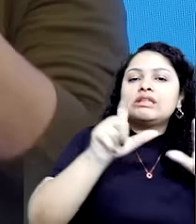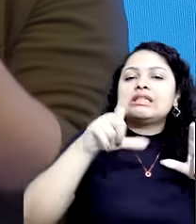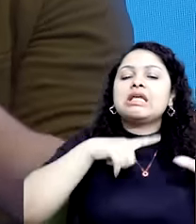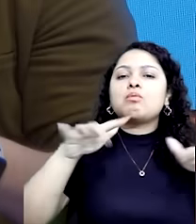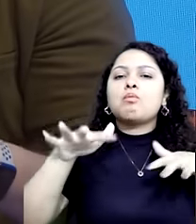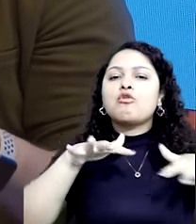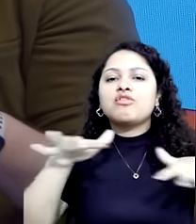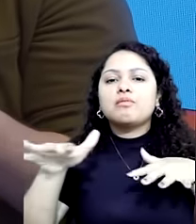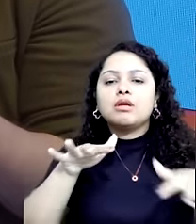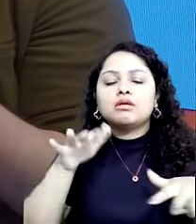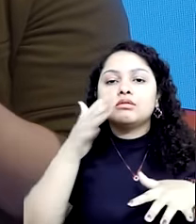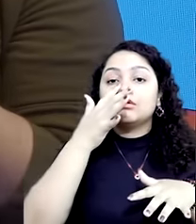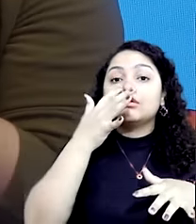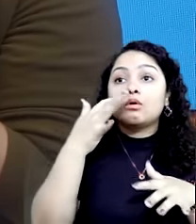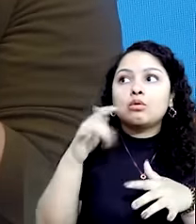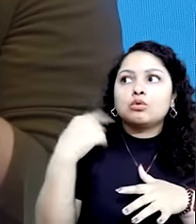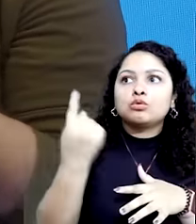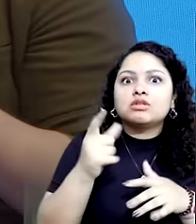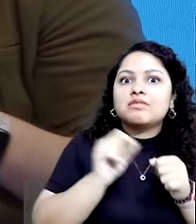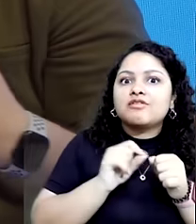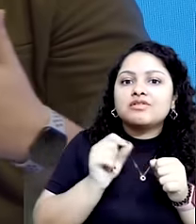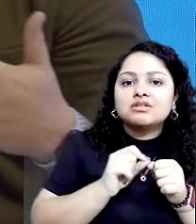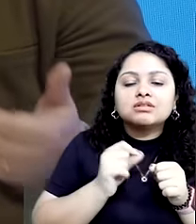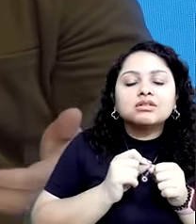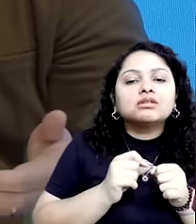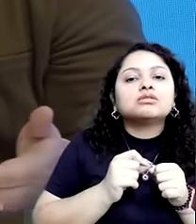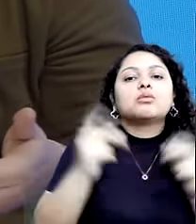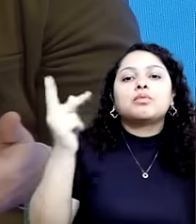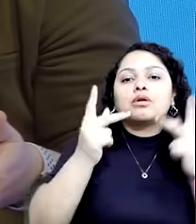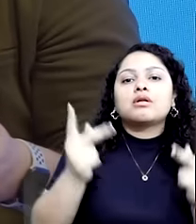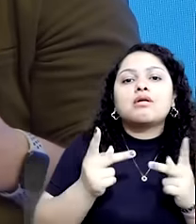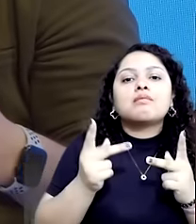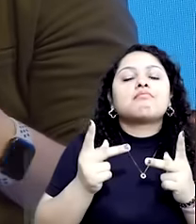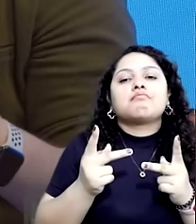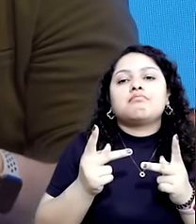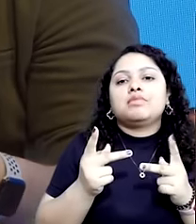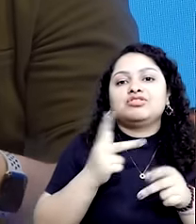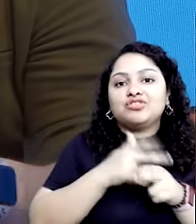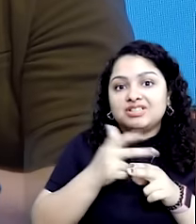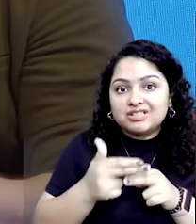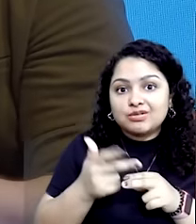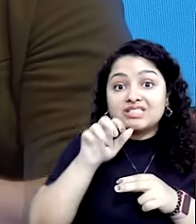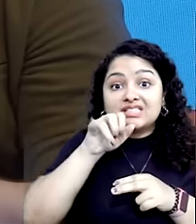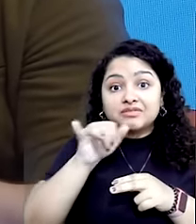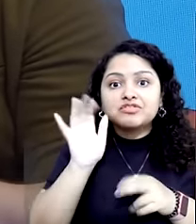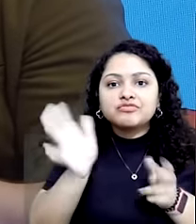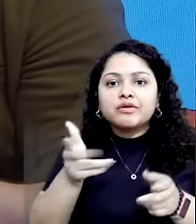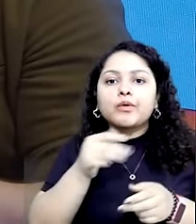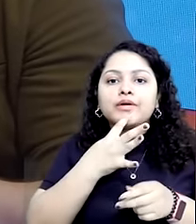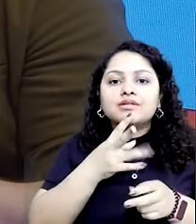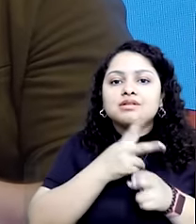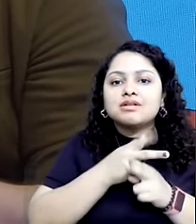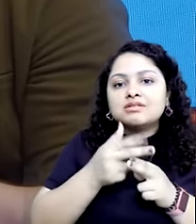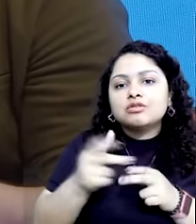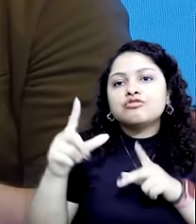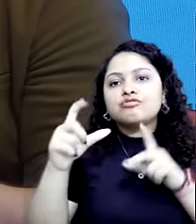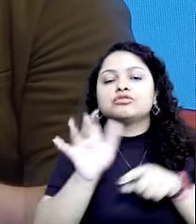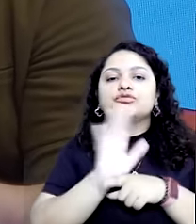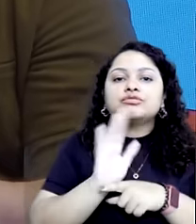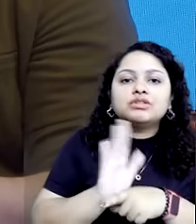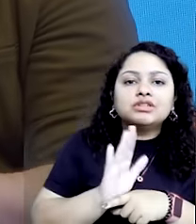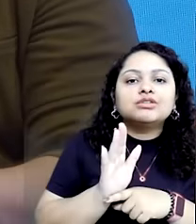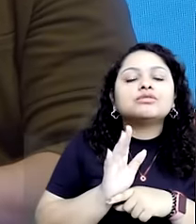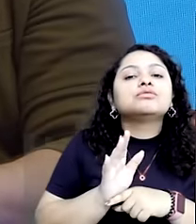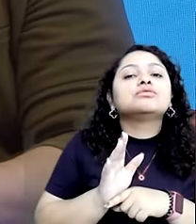ele faz um recorte coisa que pra gente fazer isso num programa de edição Nossa quem já mexeu com alguma coisa de edição seja de foto ou de vídeo não